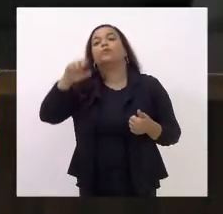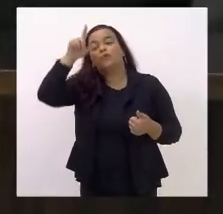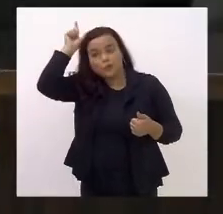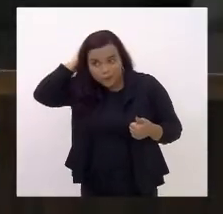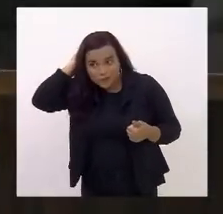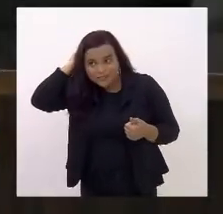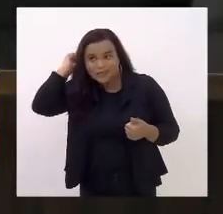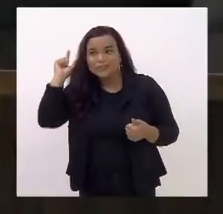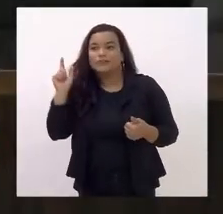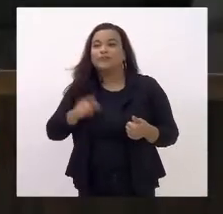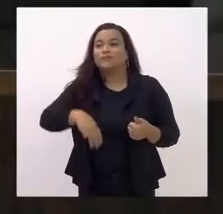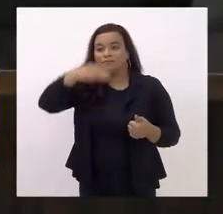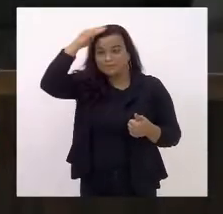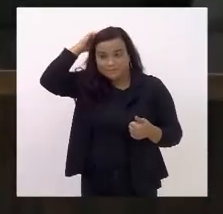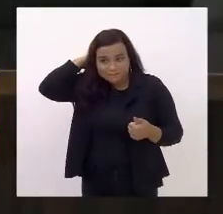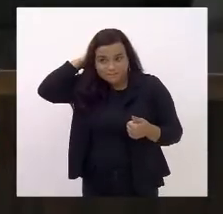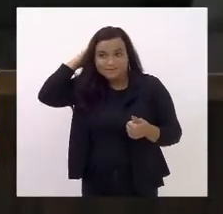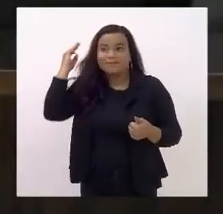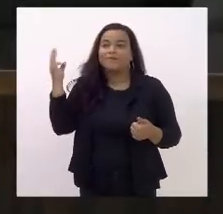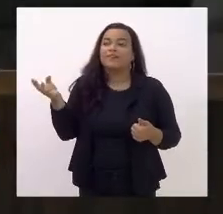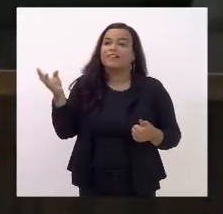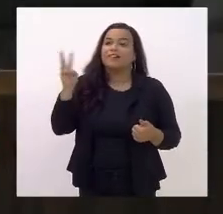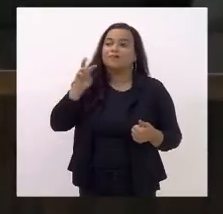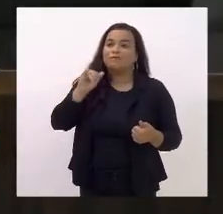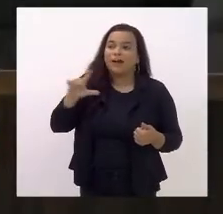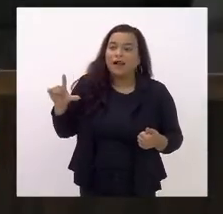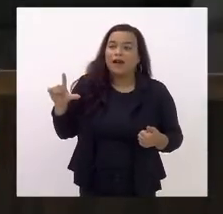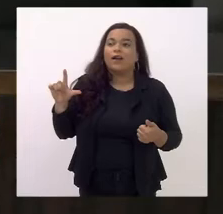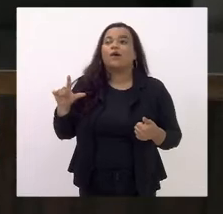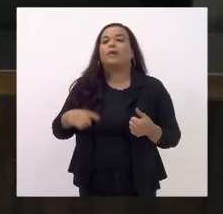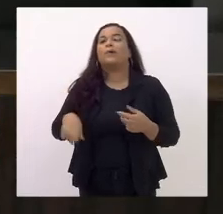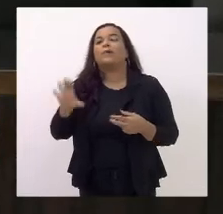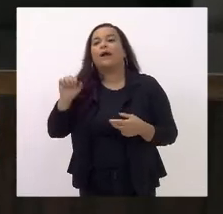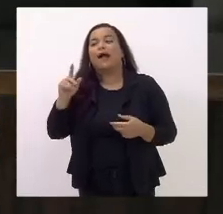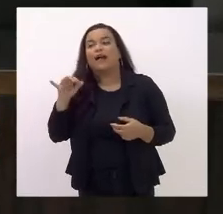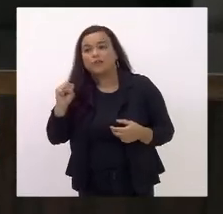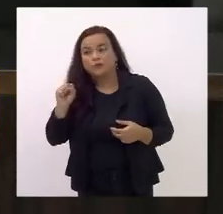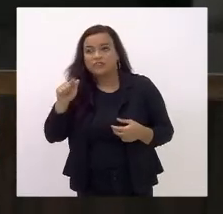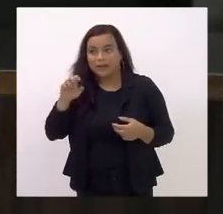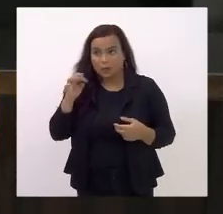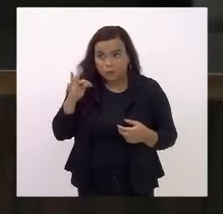Paulo, Márcio Pacheco, Val, Carlos Augusto, Deodalto,